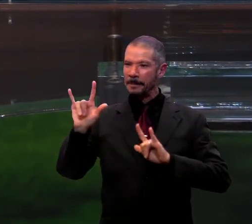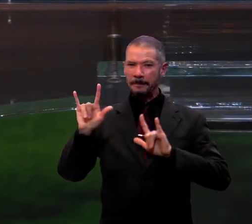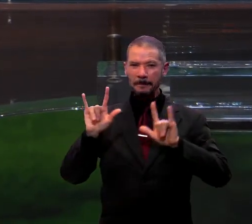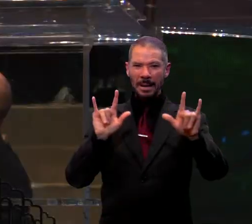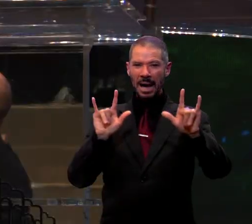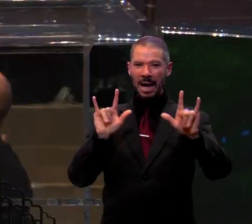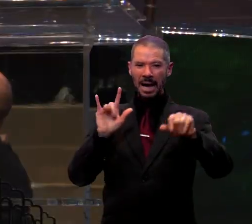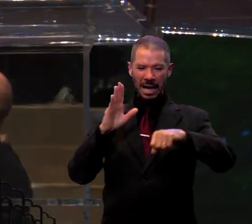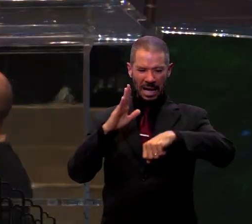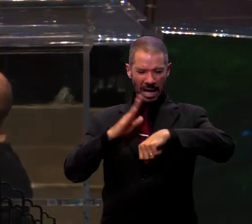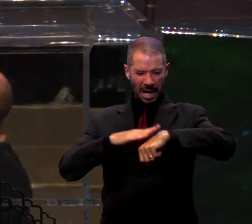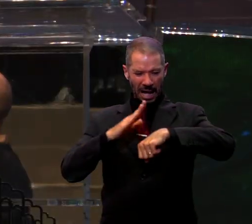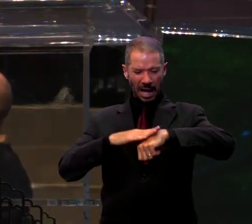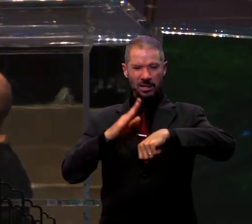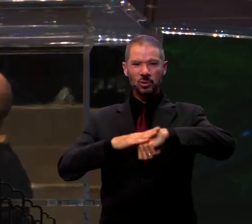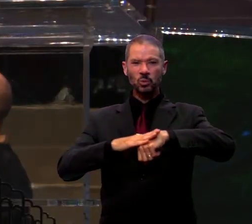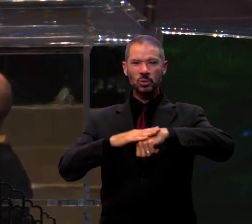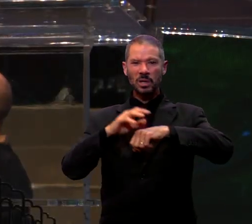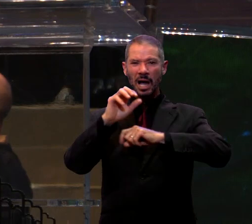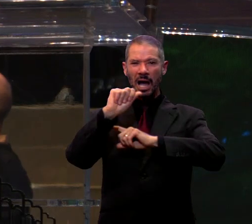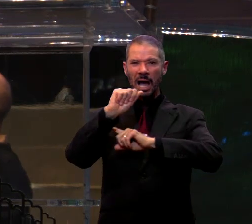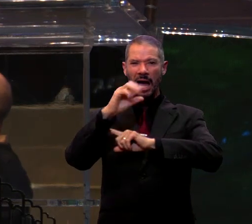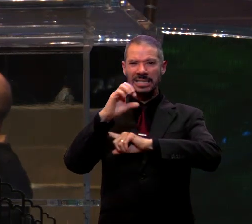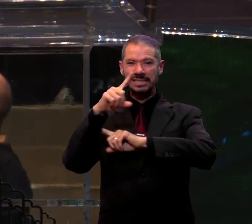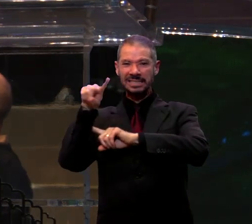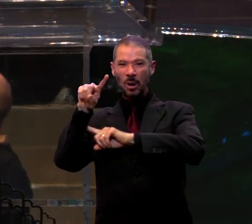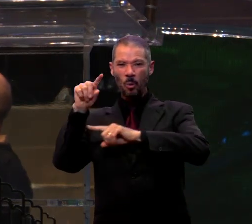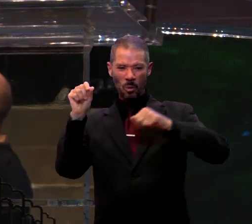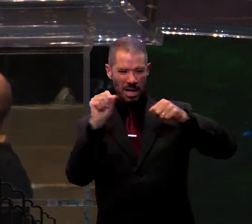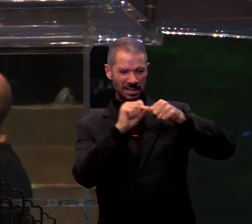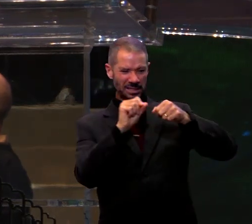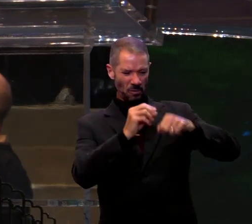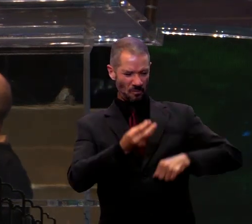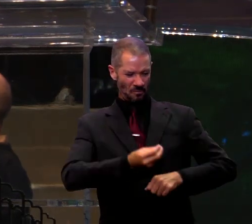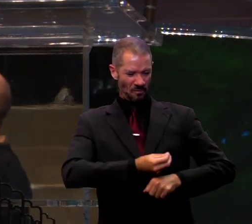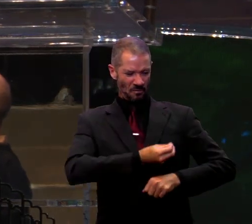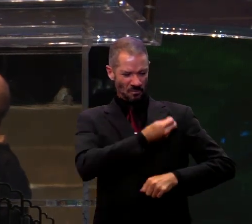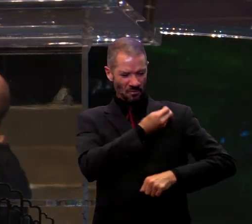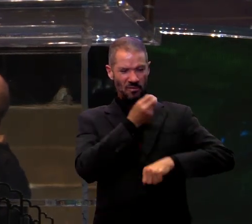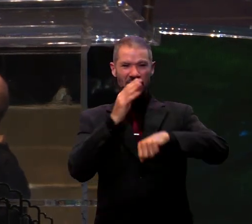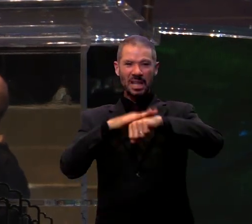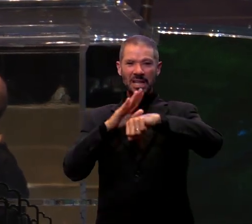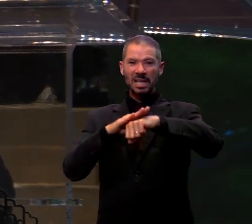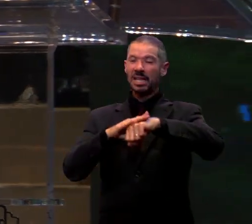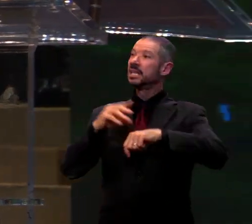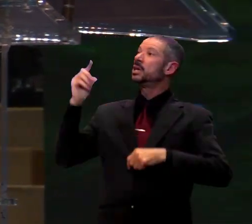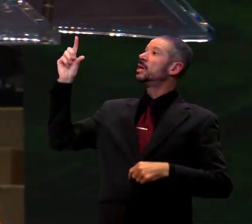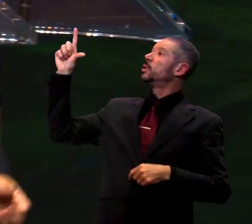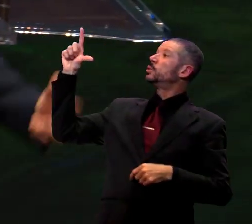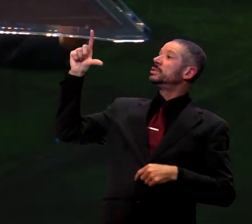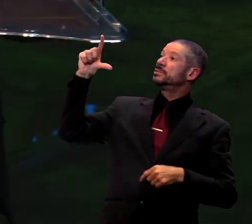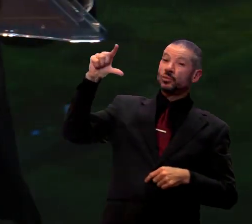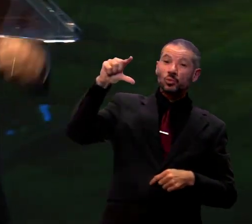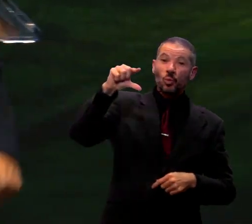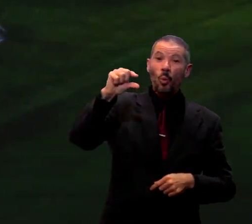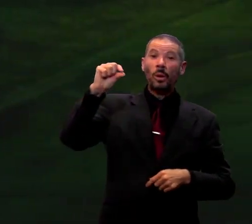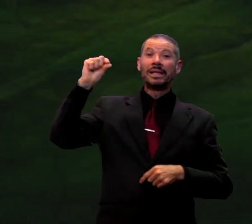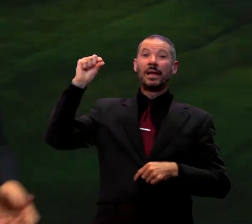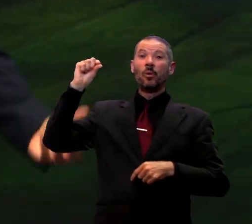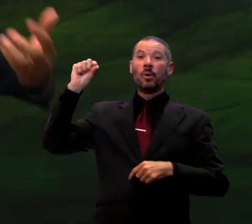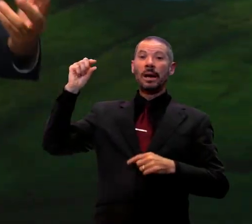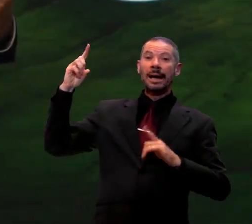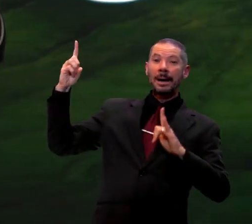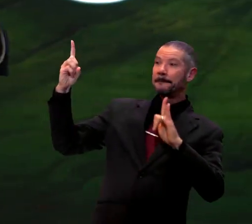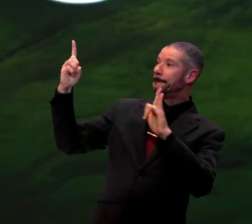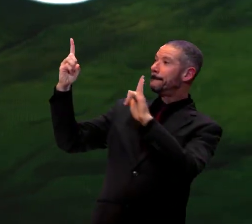amar com atitude, com ação, colocando a tua vida em ação. Eu te quero, sim, me amando,